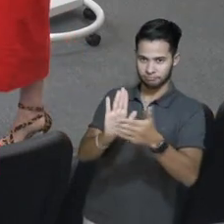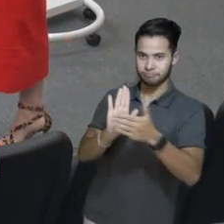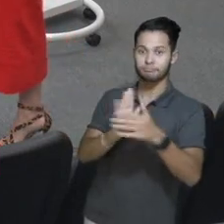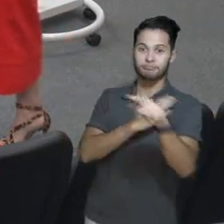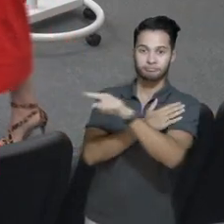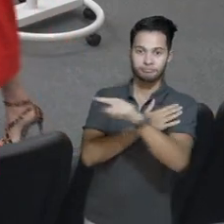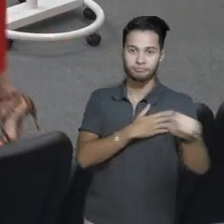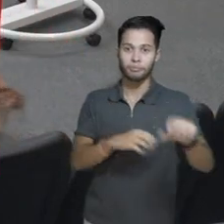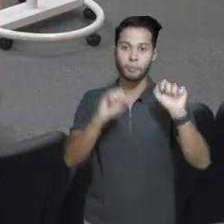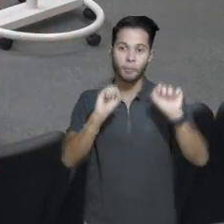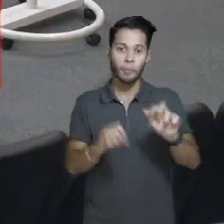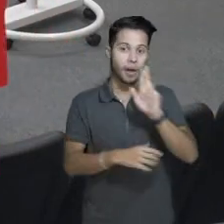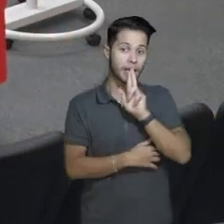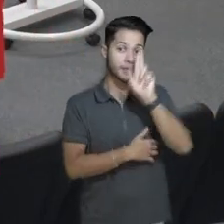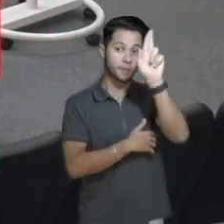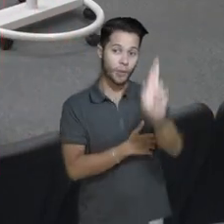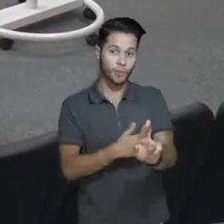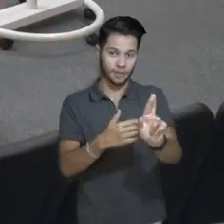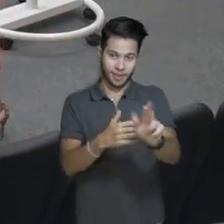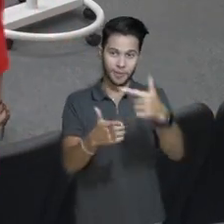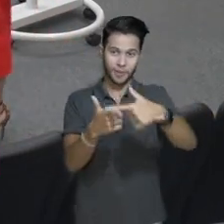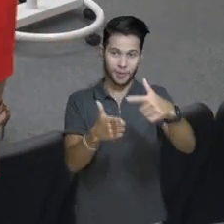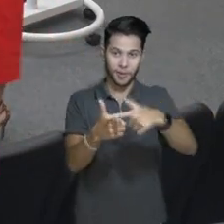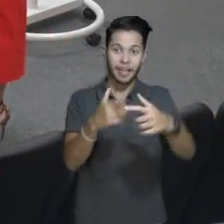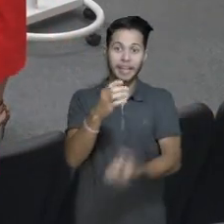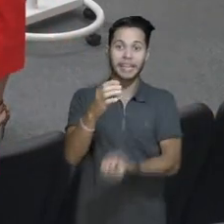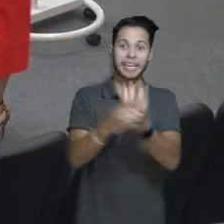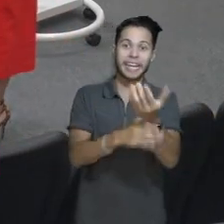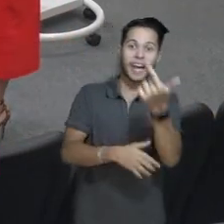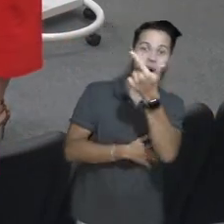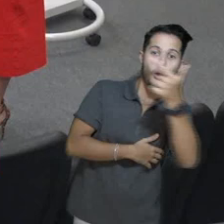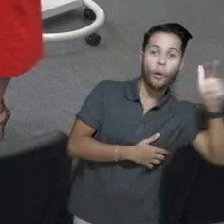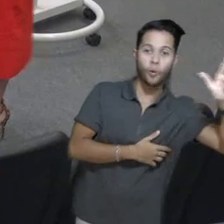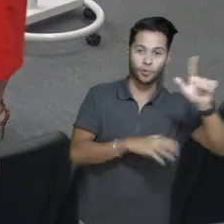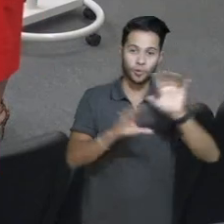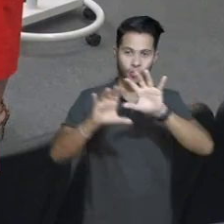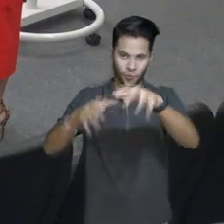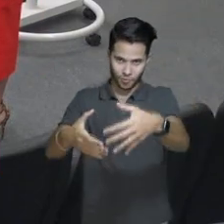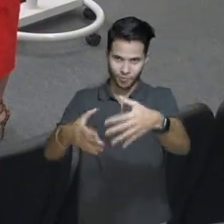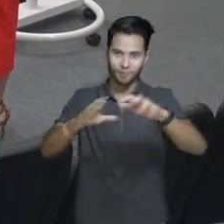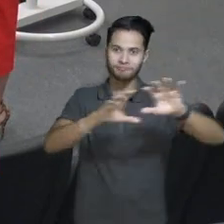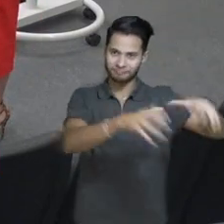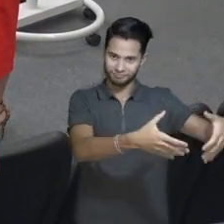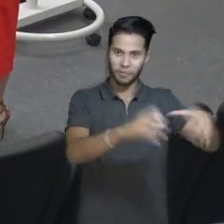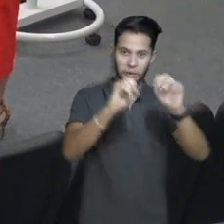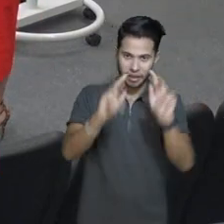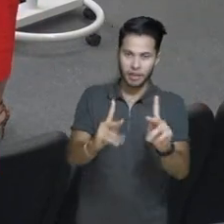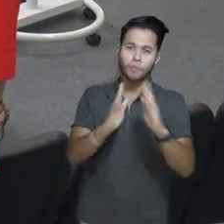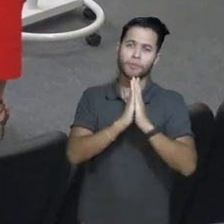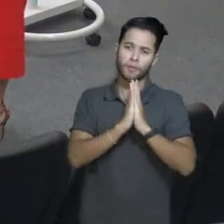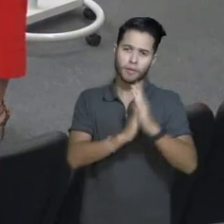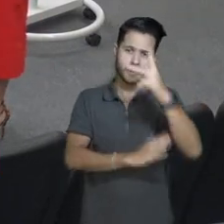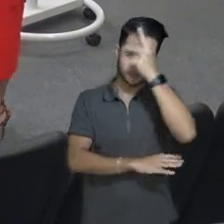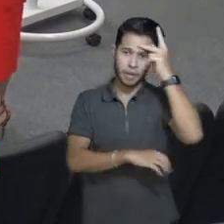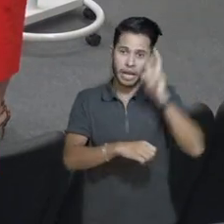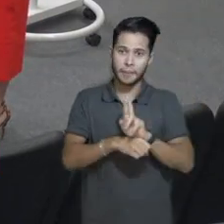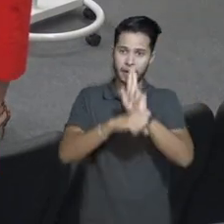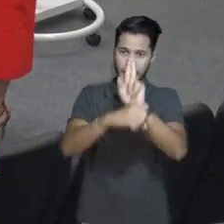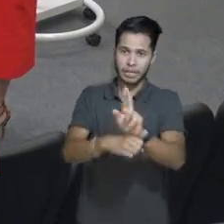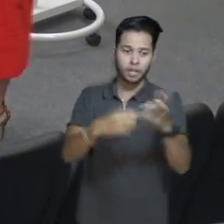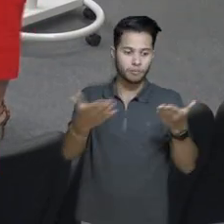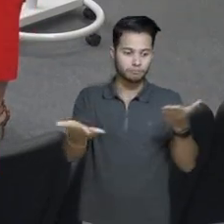responder a esse problema que foi criado pelos outros grupos então por favor representantes dos grupos podem trocar os